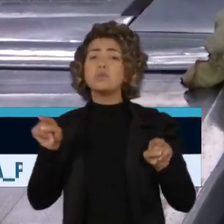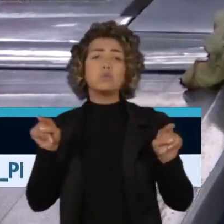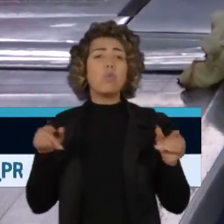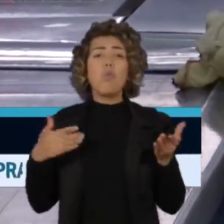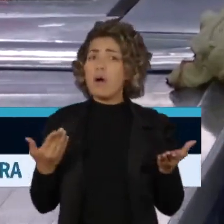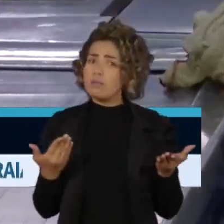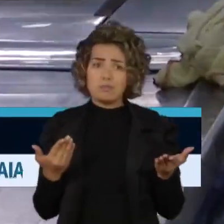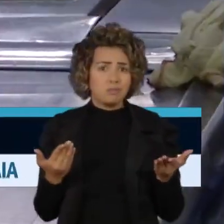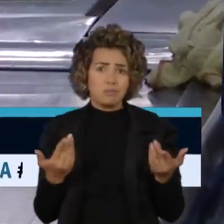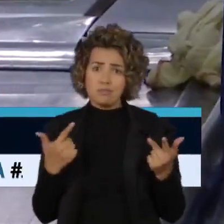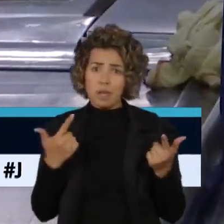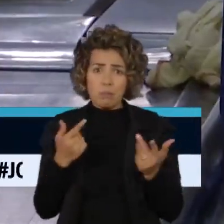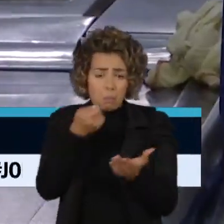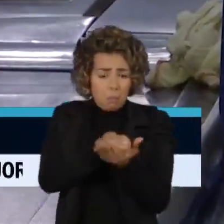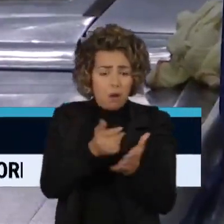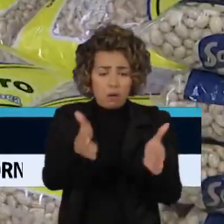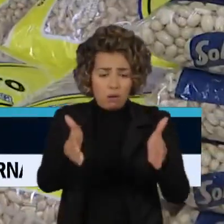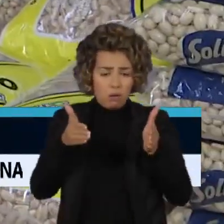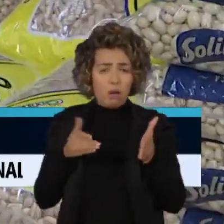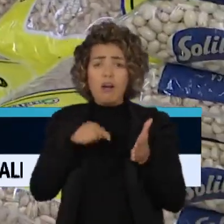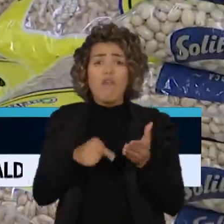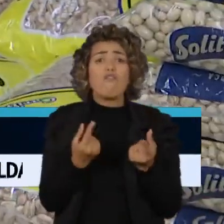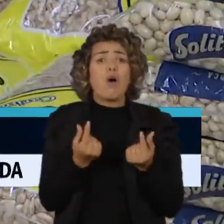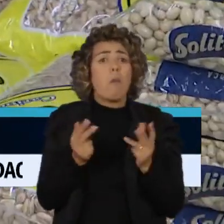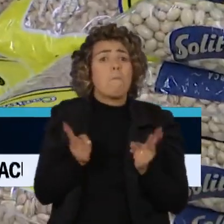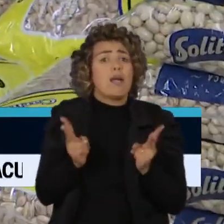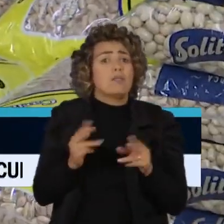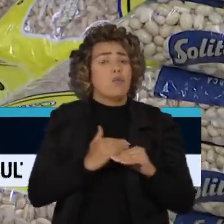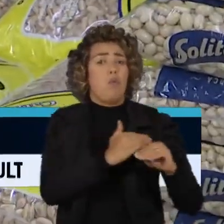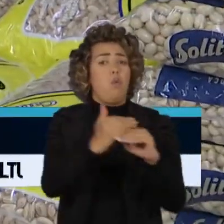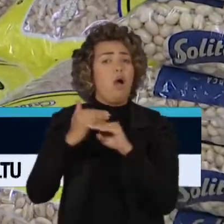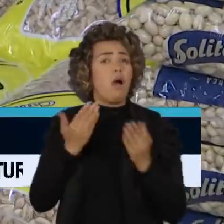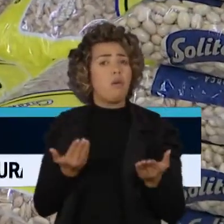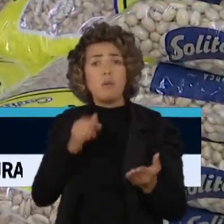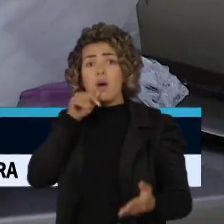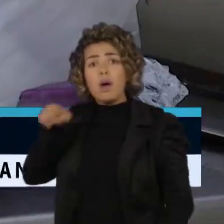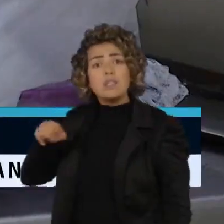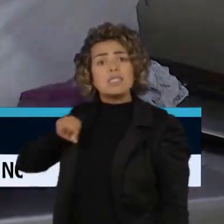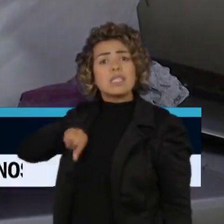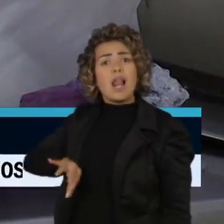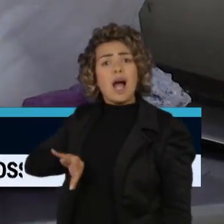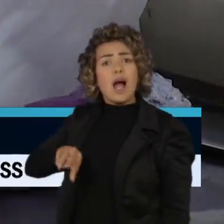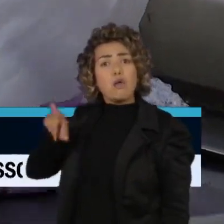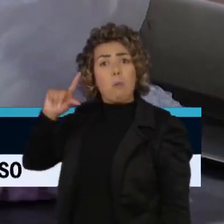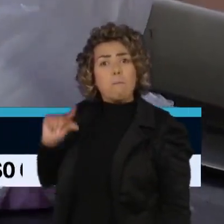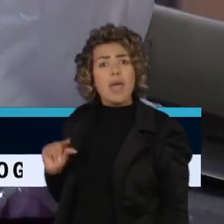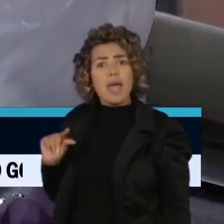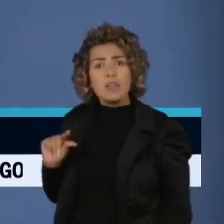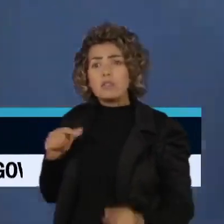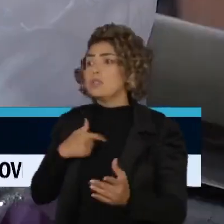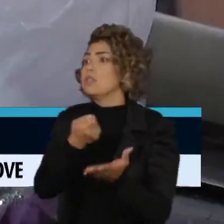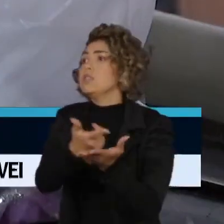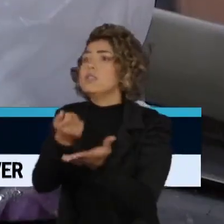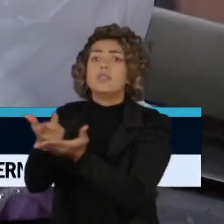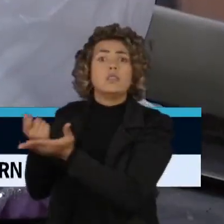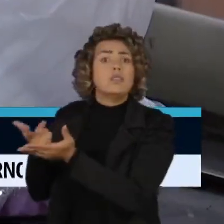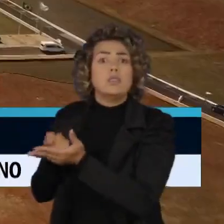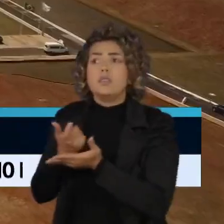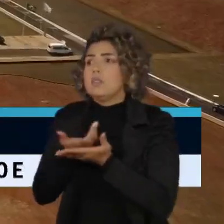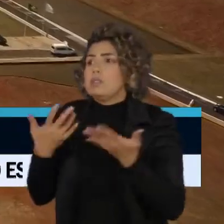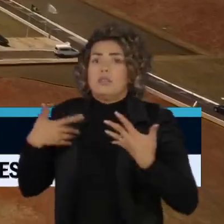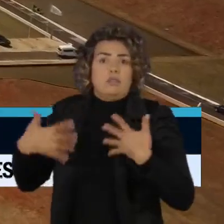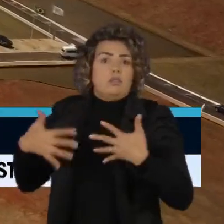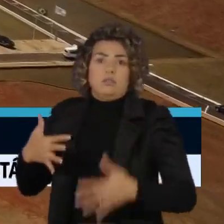que torna a nossa Carga Tributária regressiva portanto quem ganha menos gasta proporcionalmente mais do que os mais